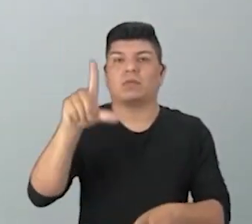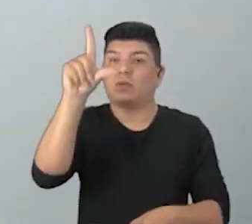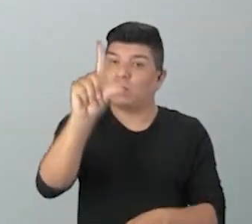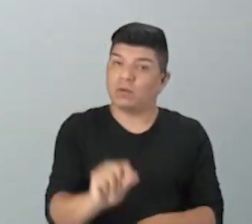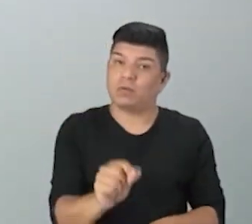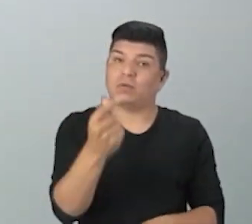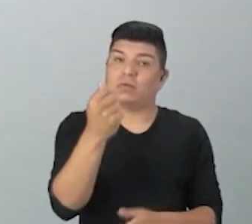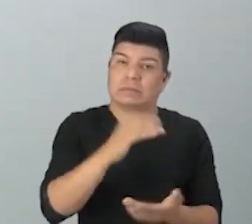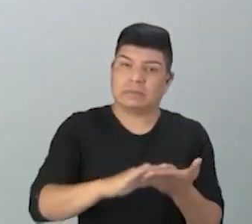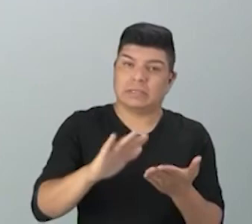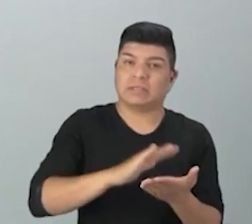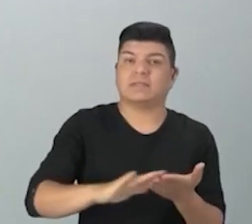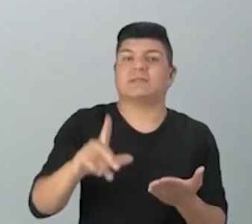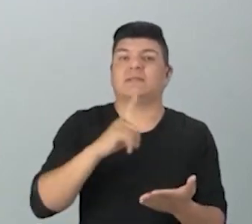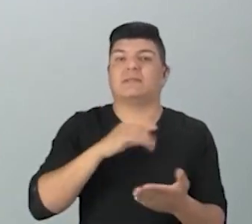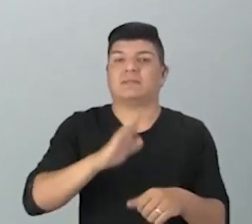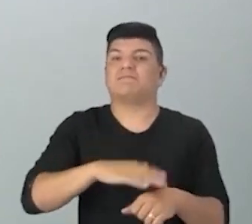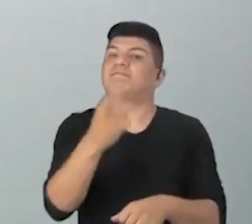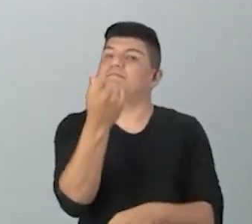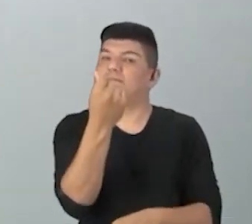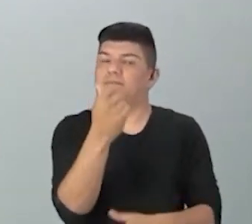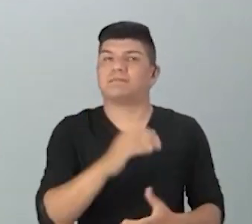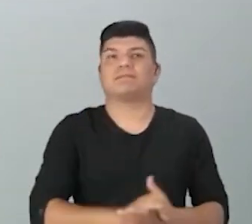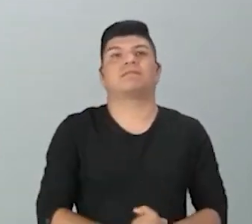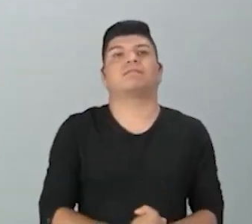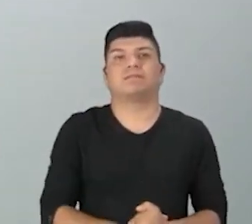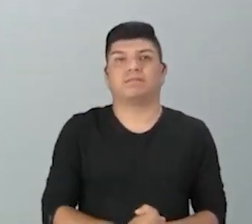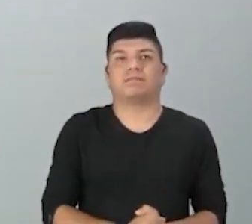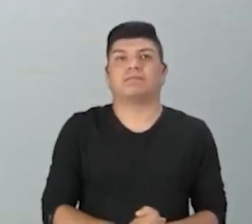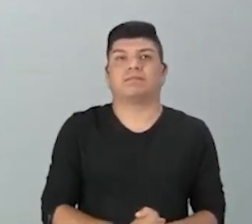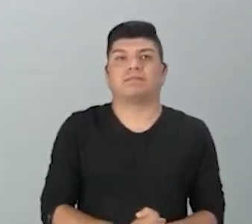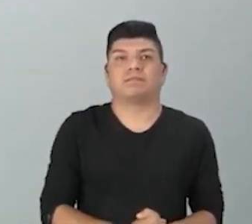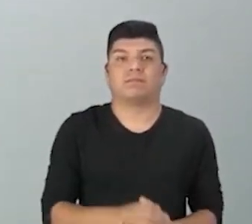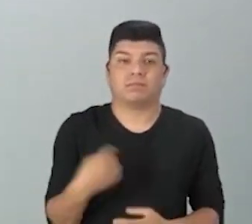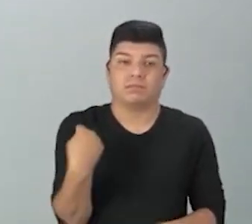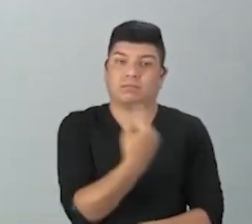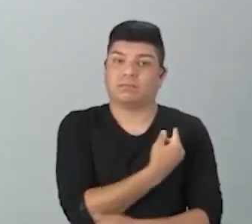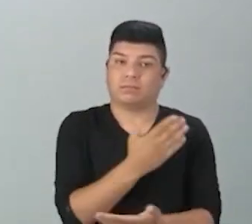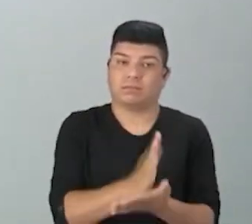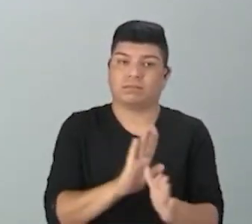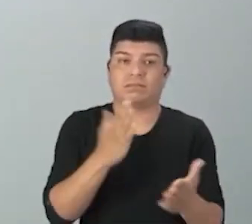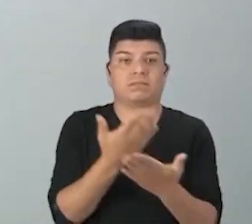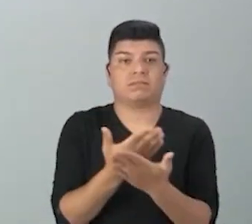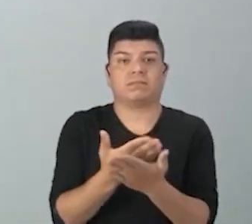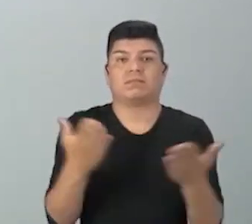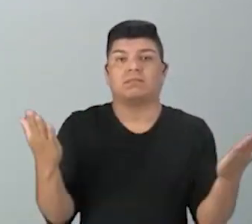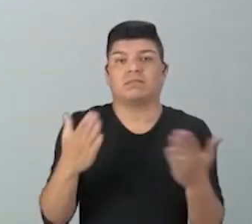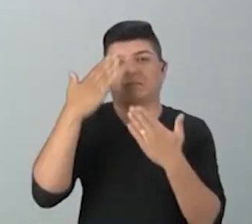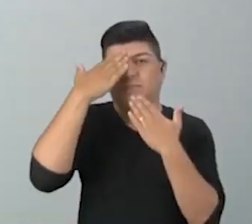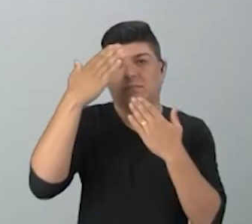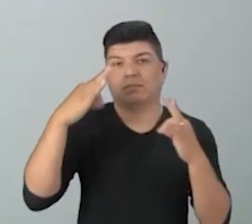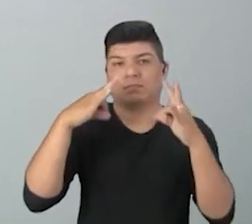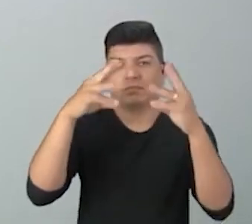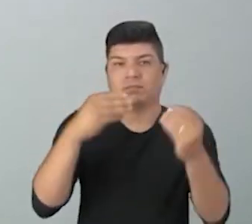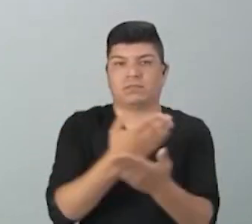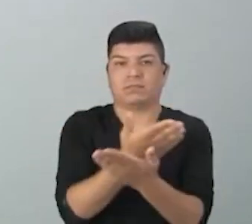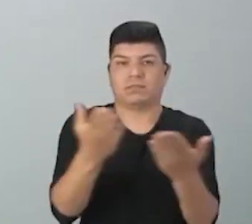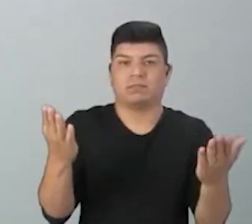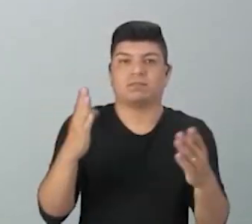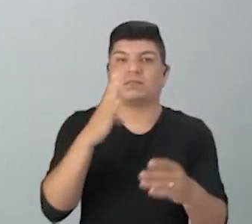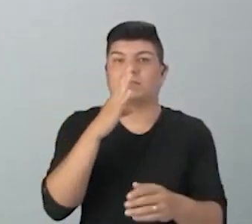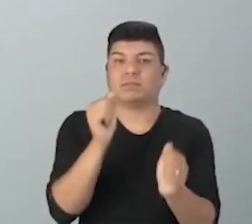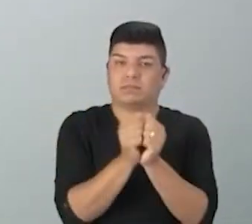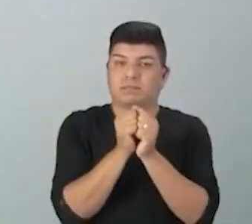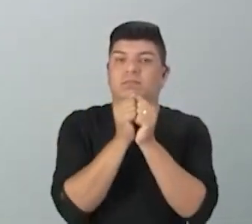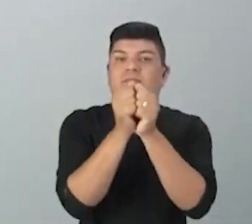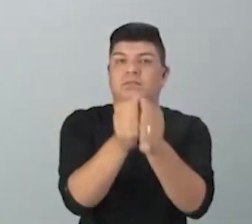reduzir curso e portanto tem mais lucro com isso então nós encerramos nossa aula por hoje agradeço a todos vocês que tem